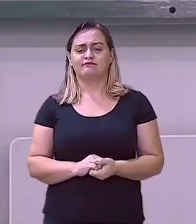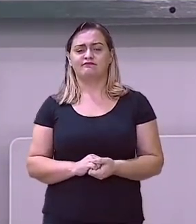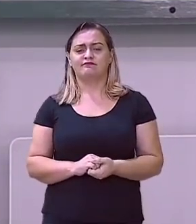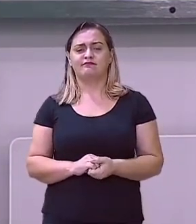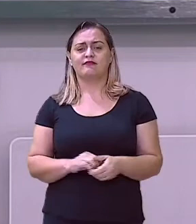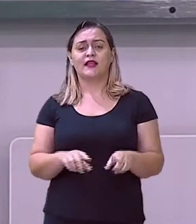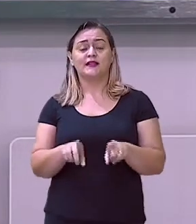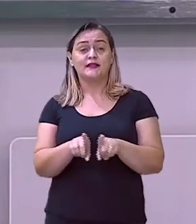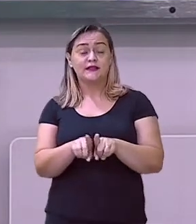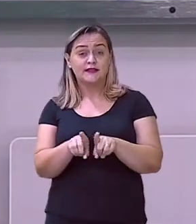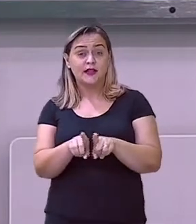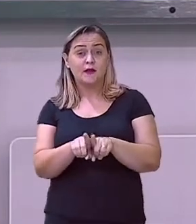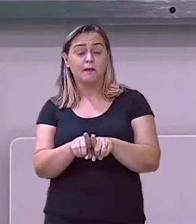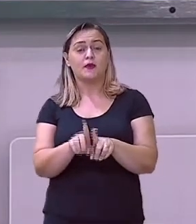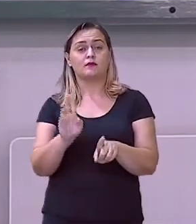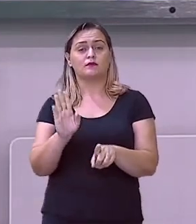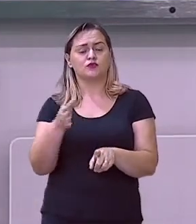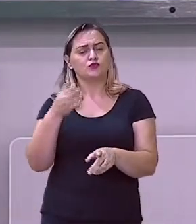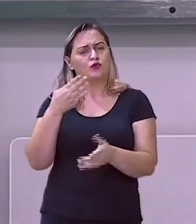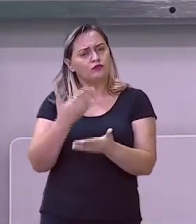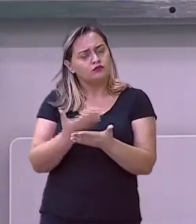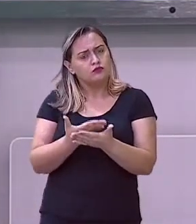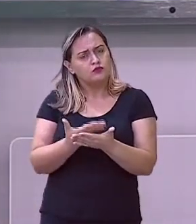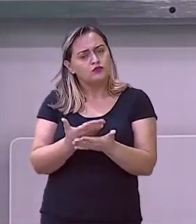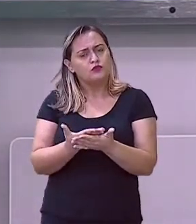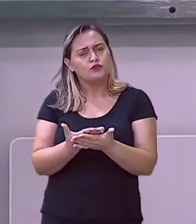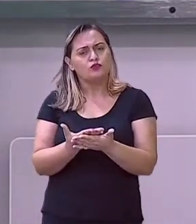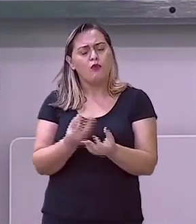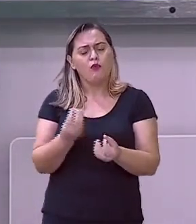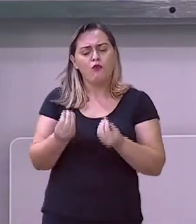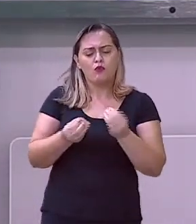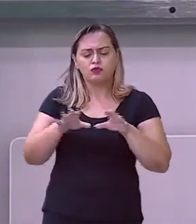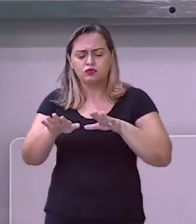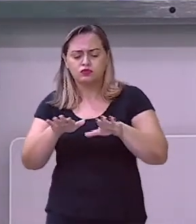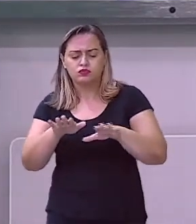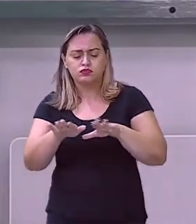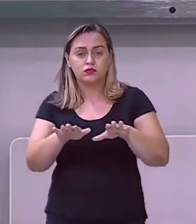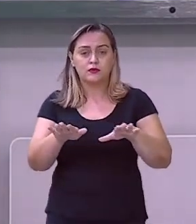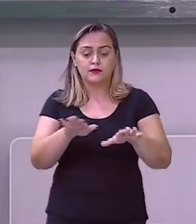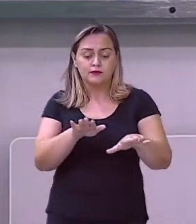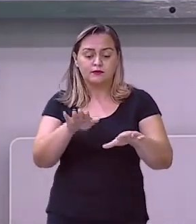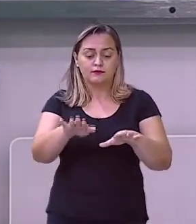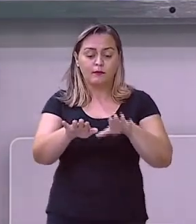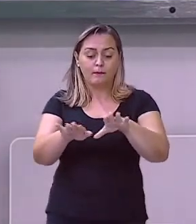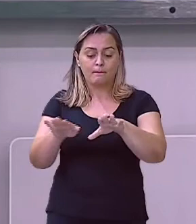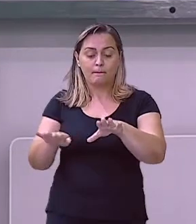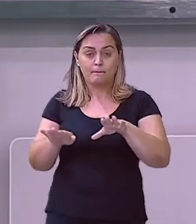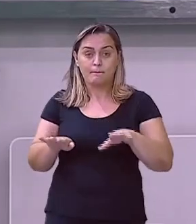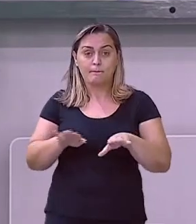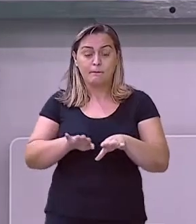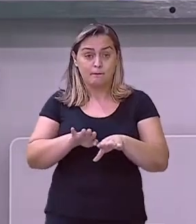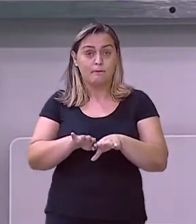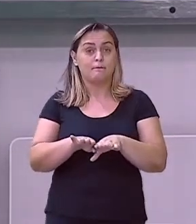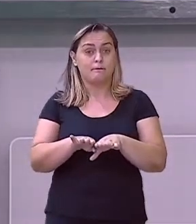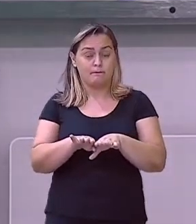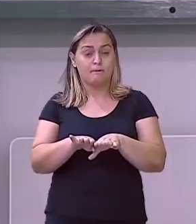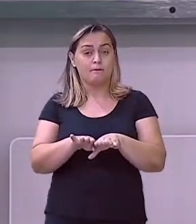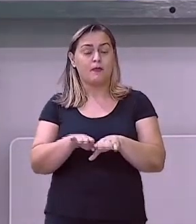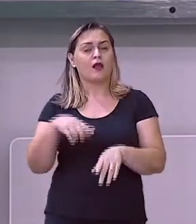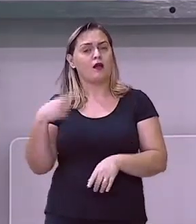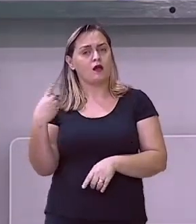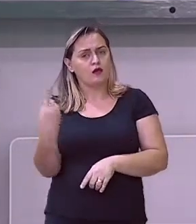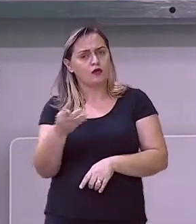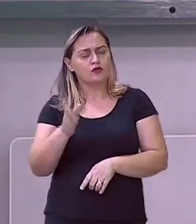E a dinâmica das placas tectônicas. E dentro disso, nós falamos